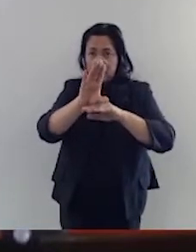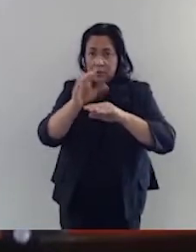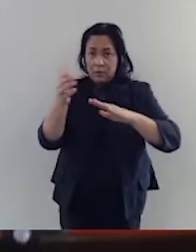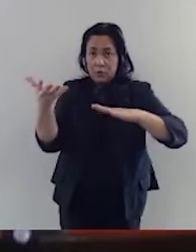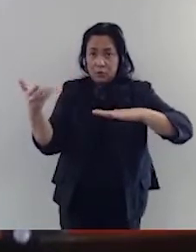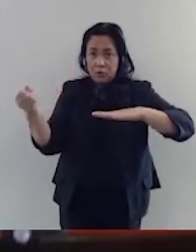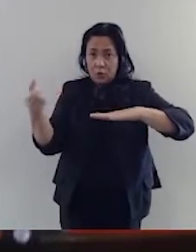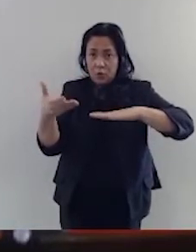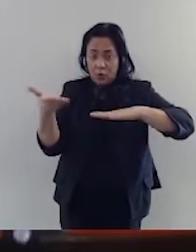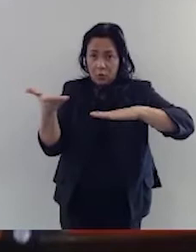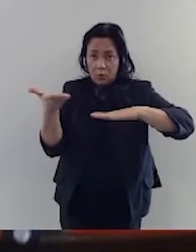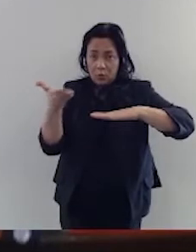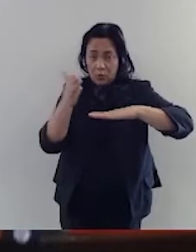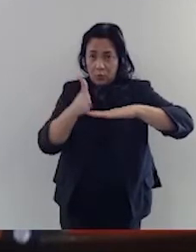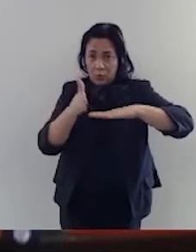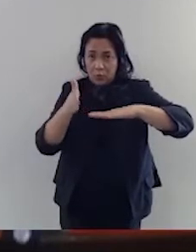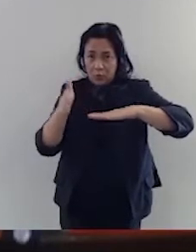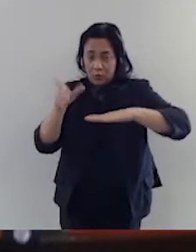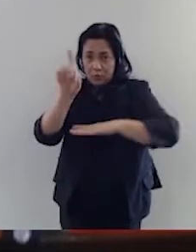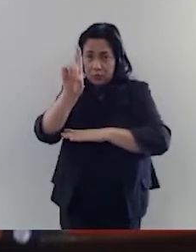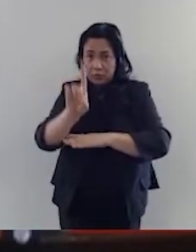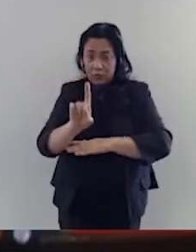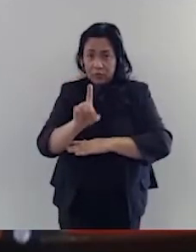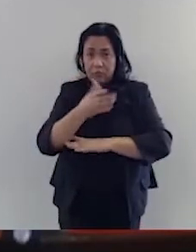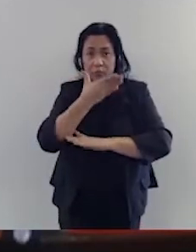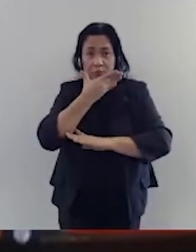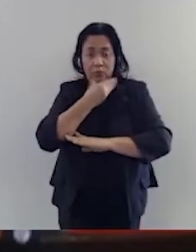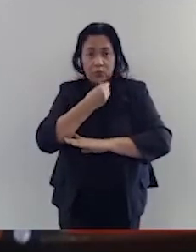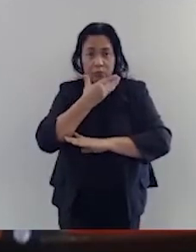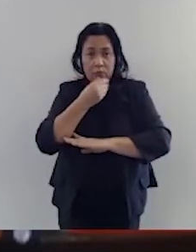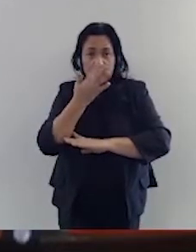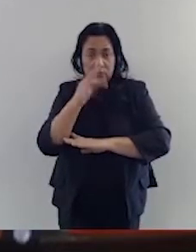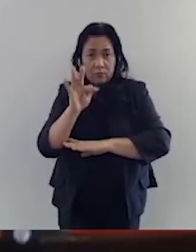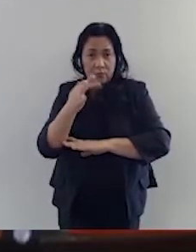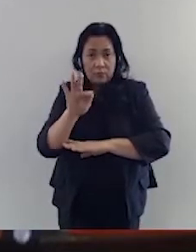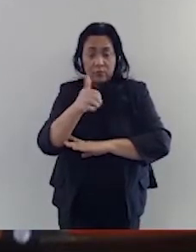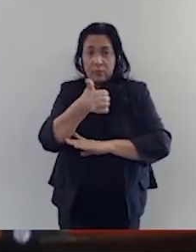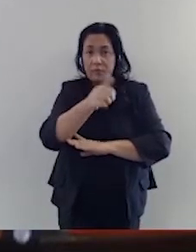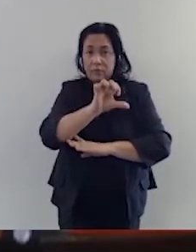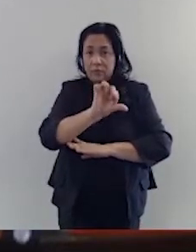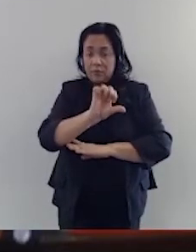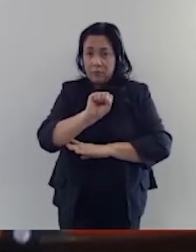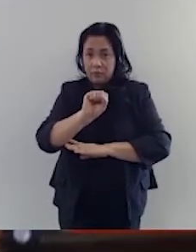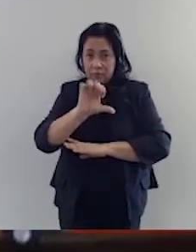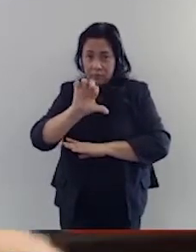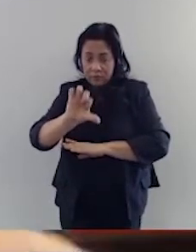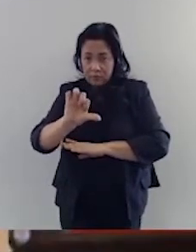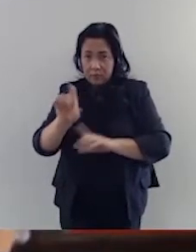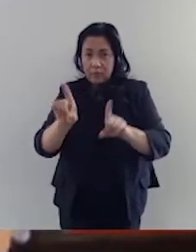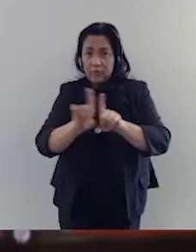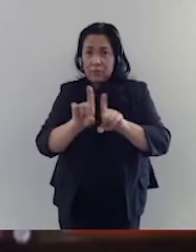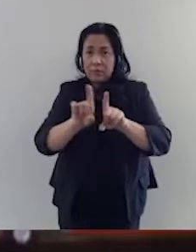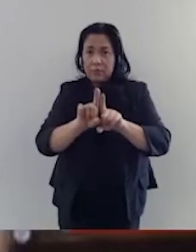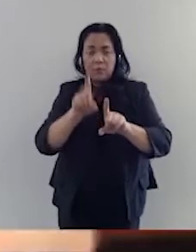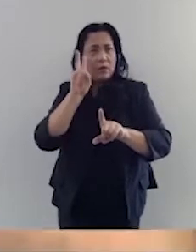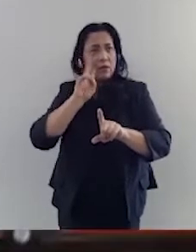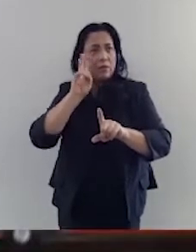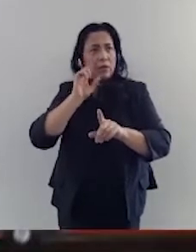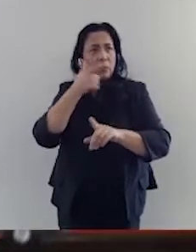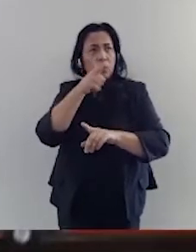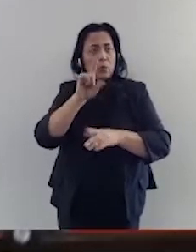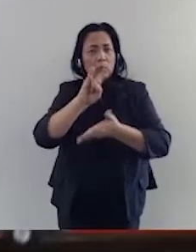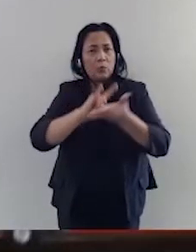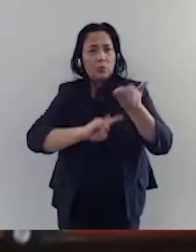pela Declaração de Direitos do Homem e do Cidadão, a francesa, em 1789, e chegando à Declaração Universal